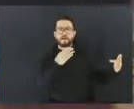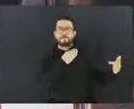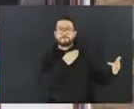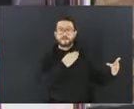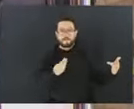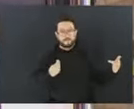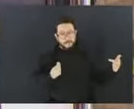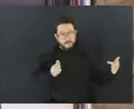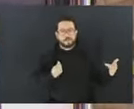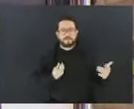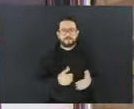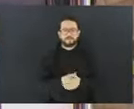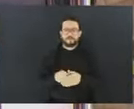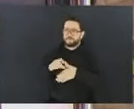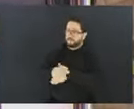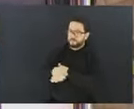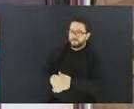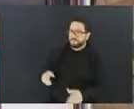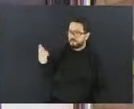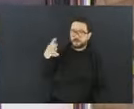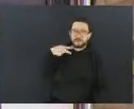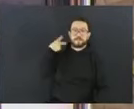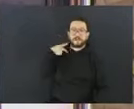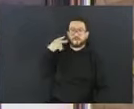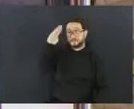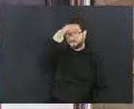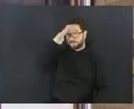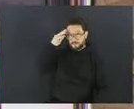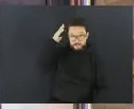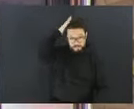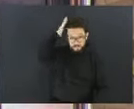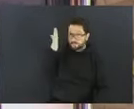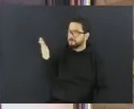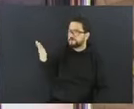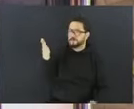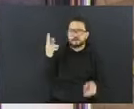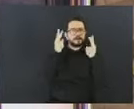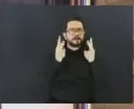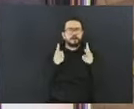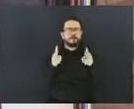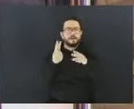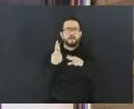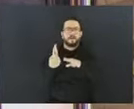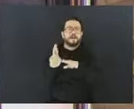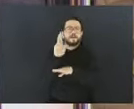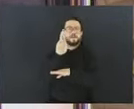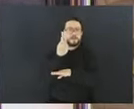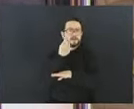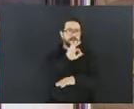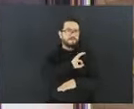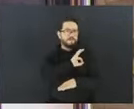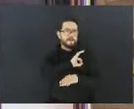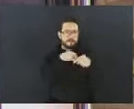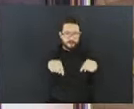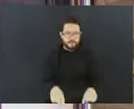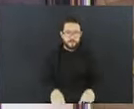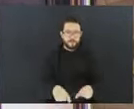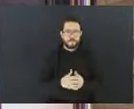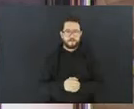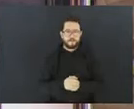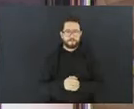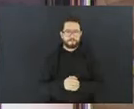também minha querida amiga vereadora Sargento Tânia Guerreiro, que tão bem representa a Polícia Militar nessa casa. Senhores,